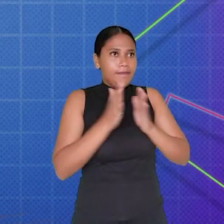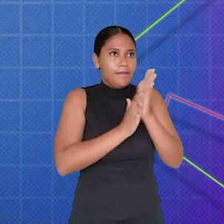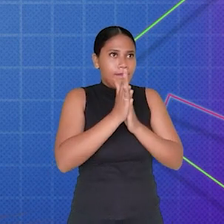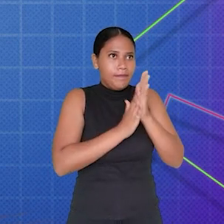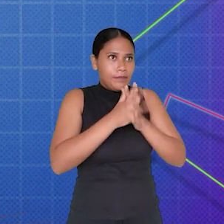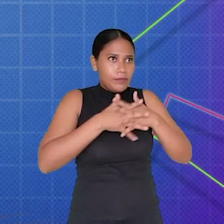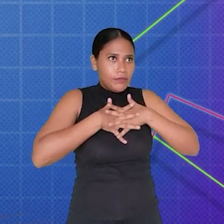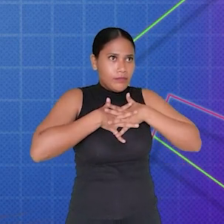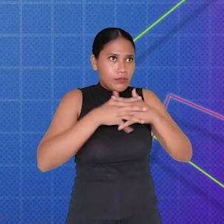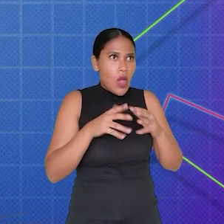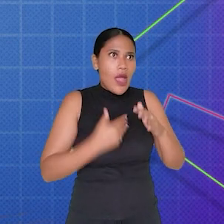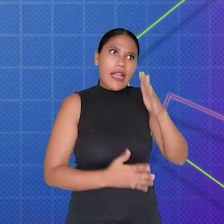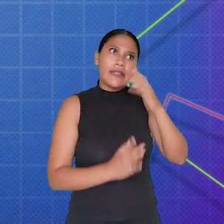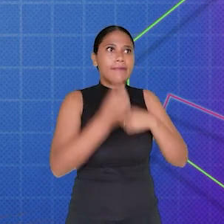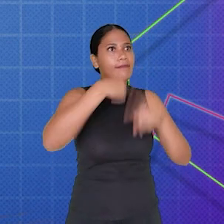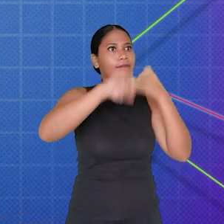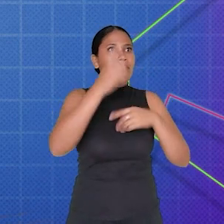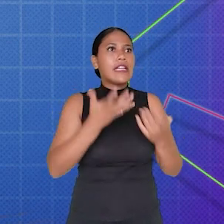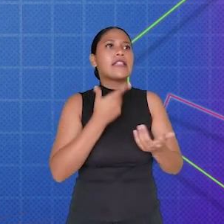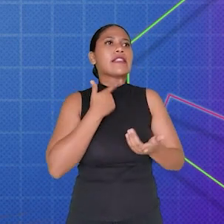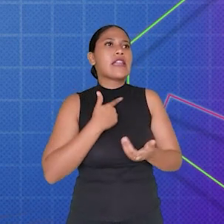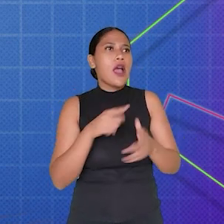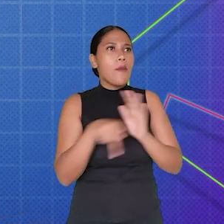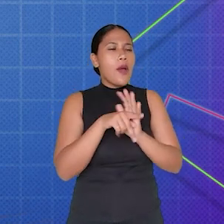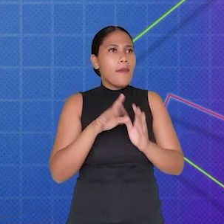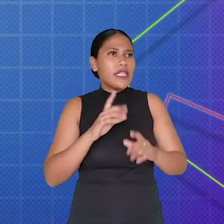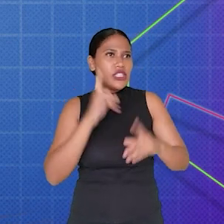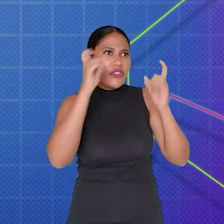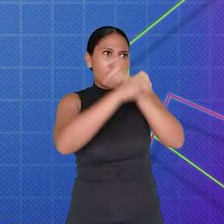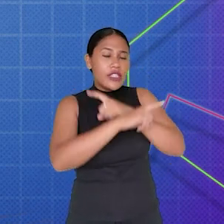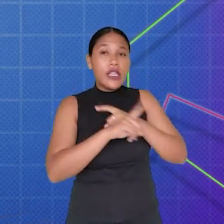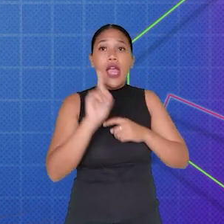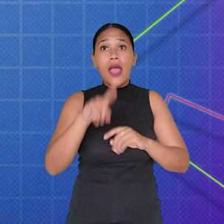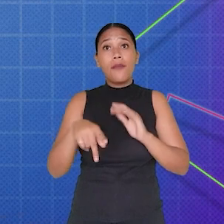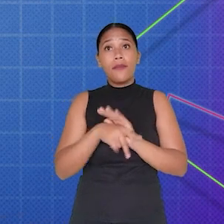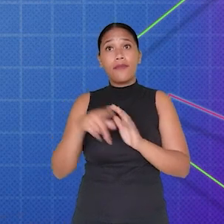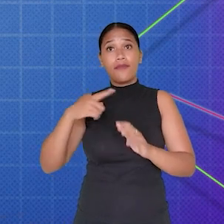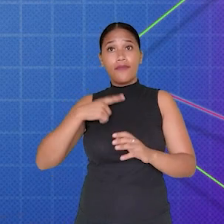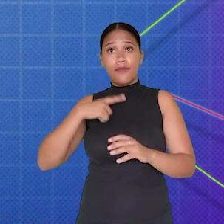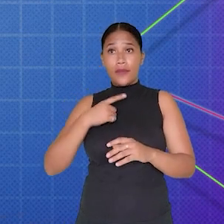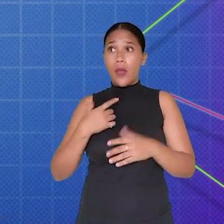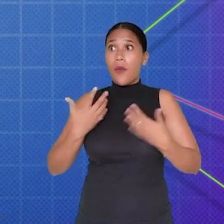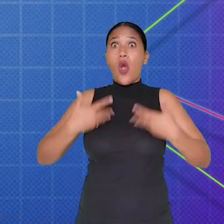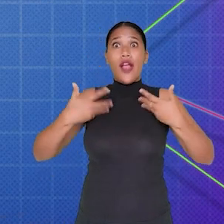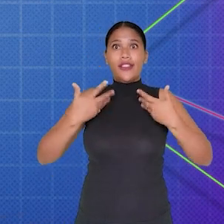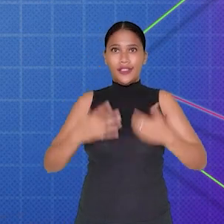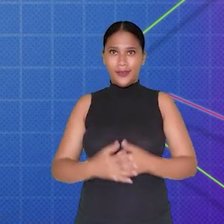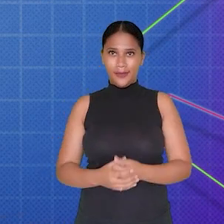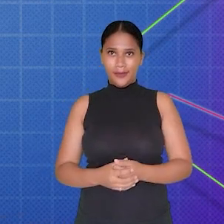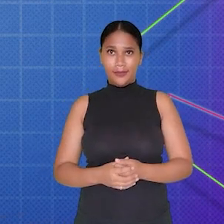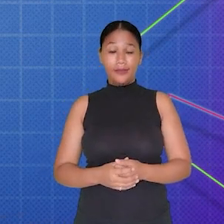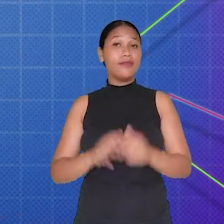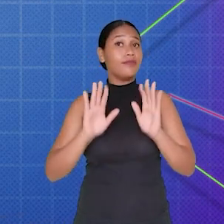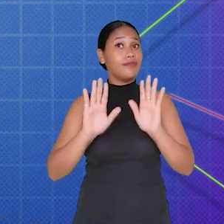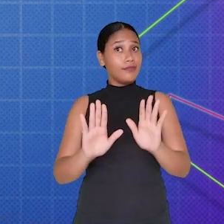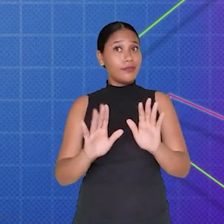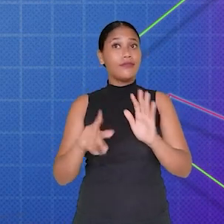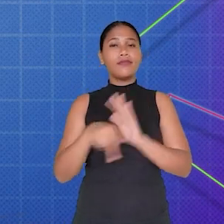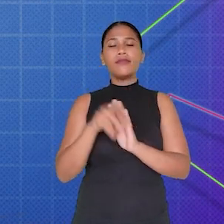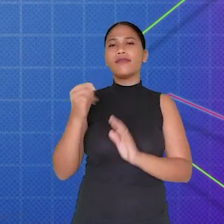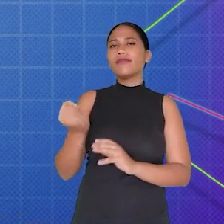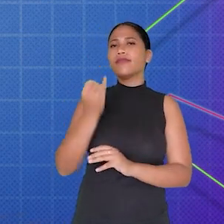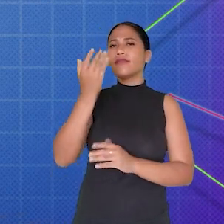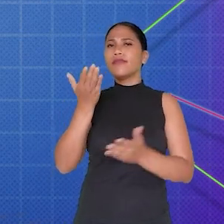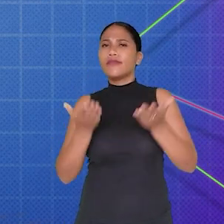jogador engajado e motivado, pois a sensação de superar desafios cada vez mais difíceis pode ser recompensadora e empolgante.